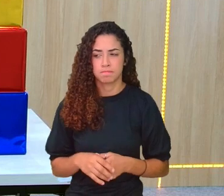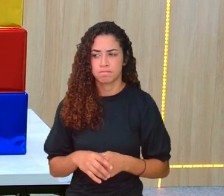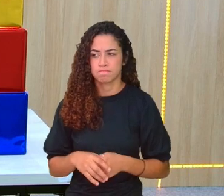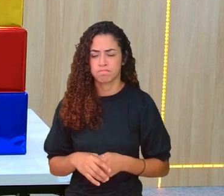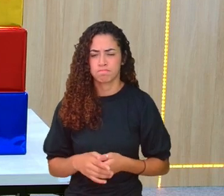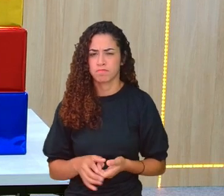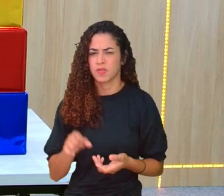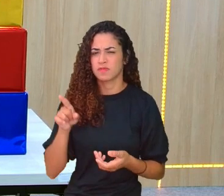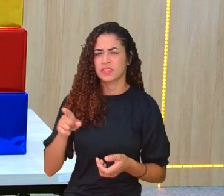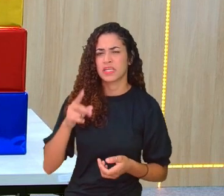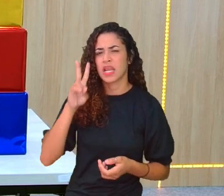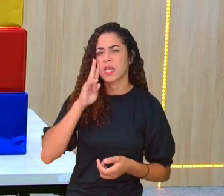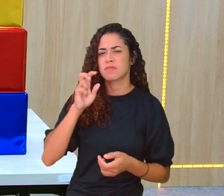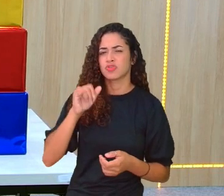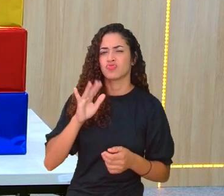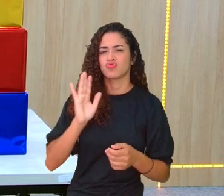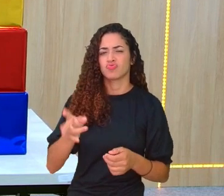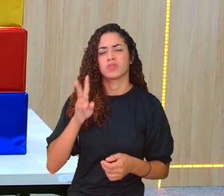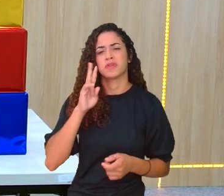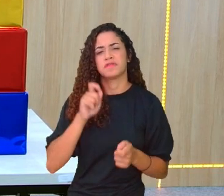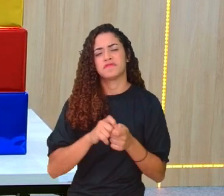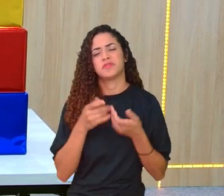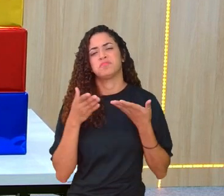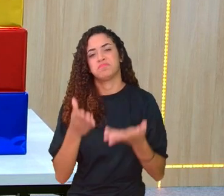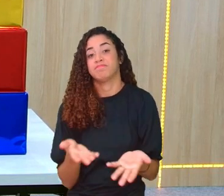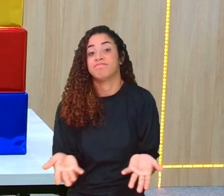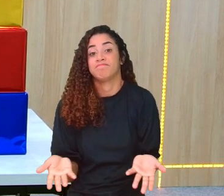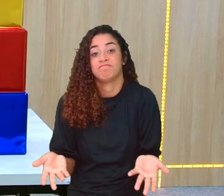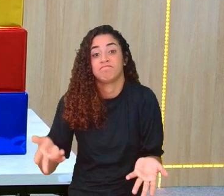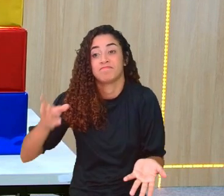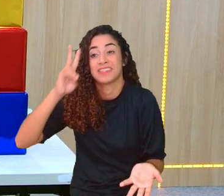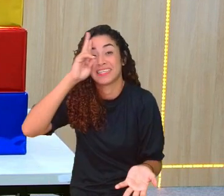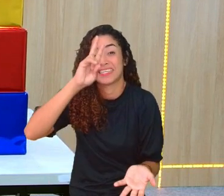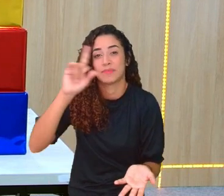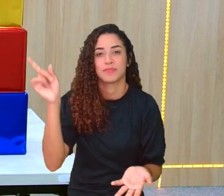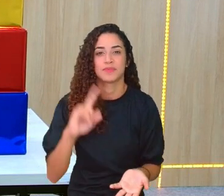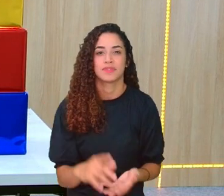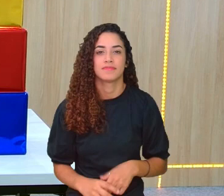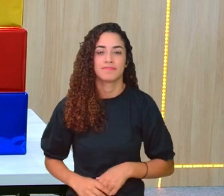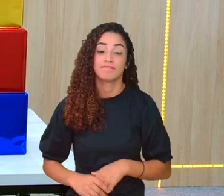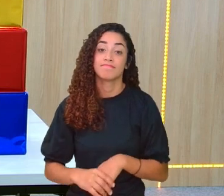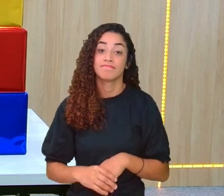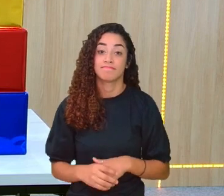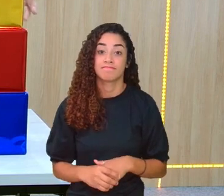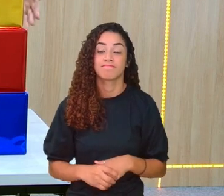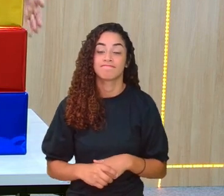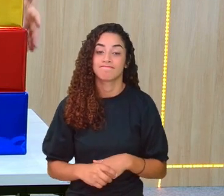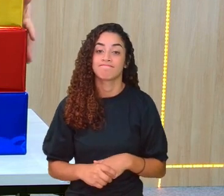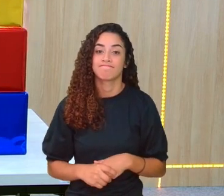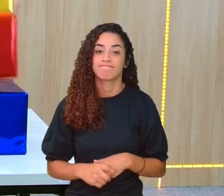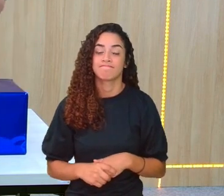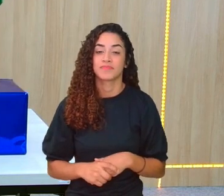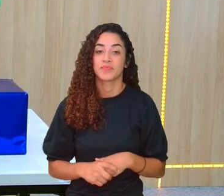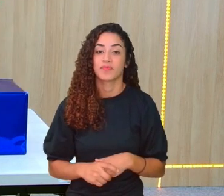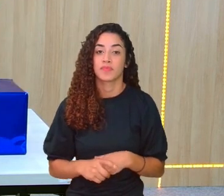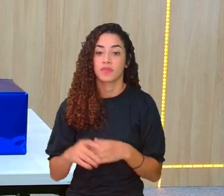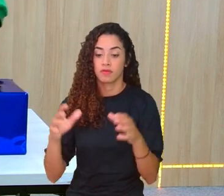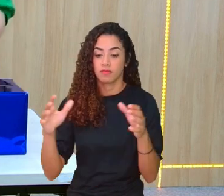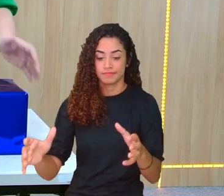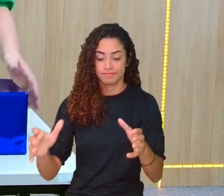Tu lembra, Marta, se eu já fiz? Não lembro, não. Pois é. Então, fazer